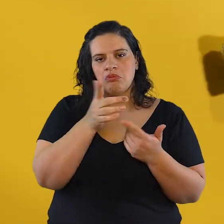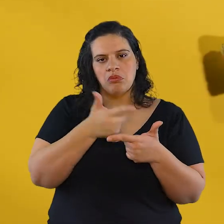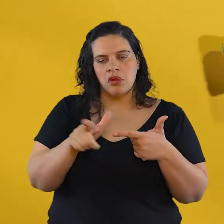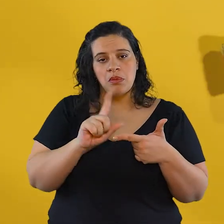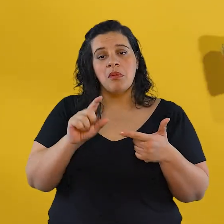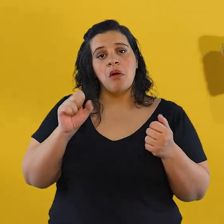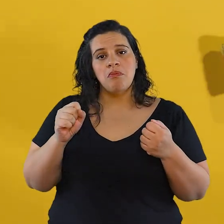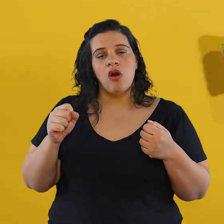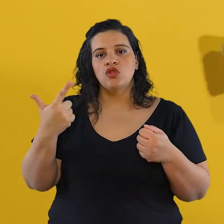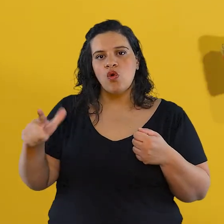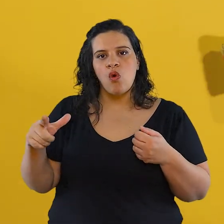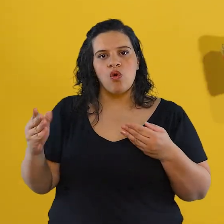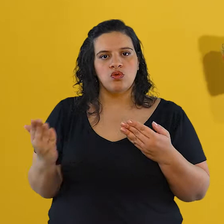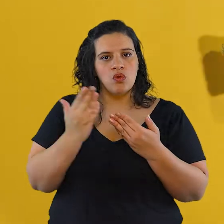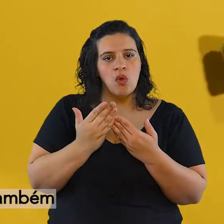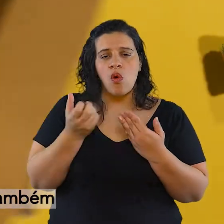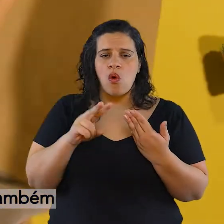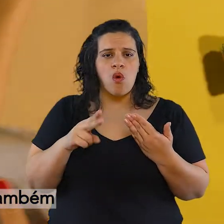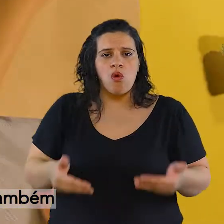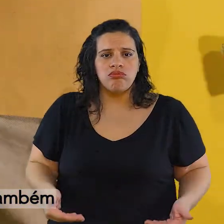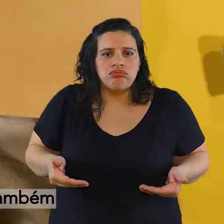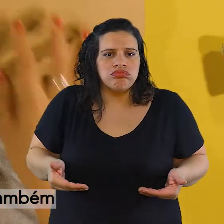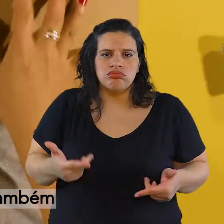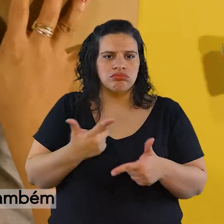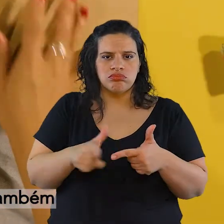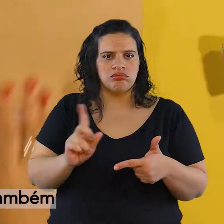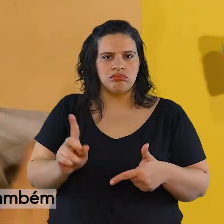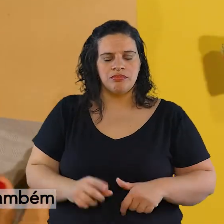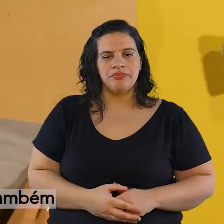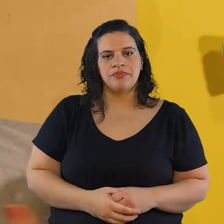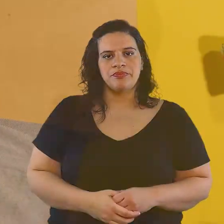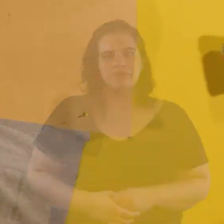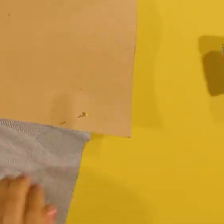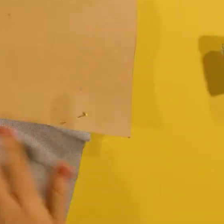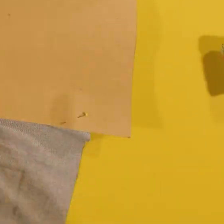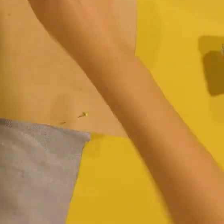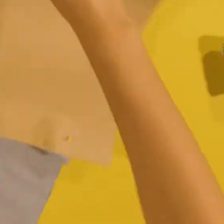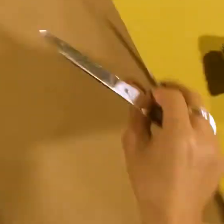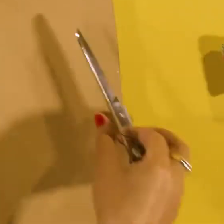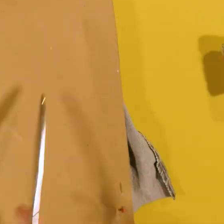posso fazer ou uma emenda no final, ou eu posso deixar ele um pouquinho menor, também não tem problema.